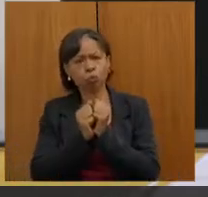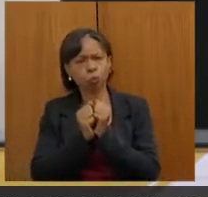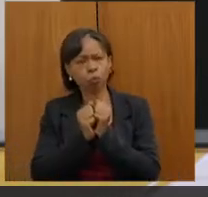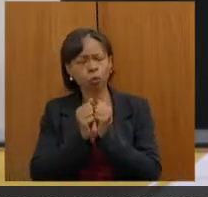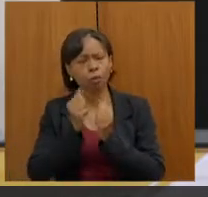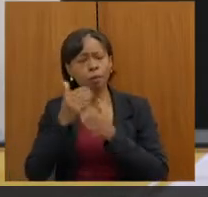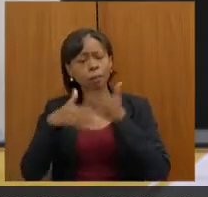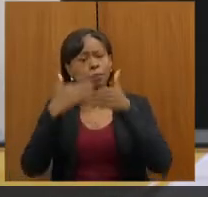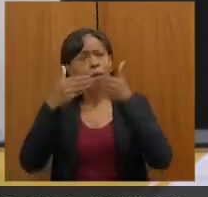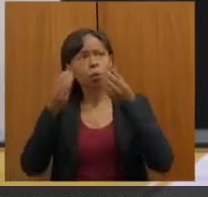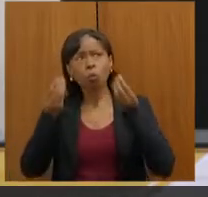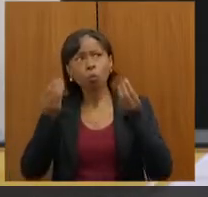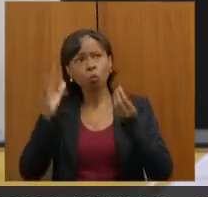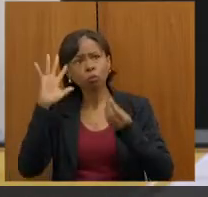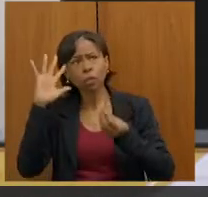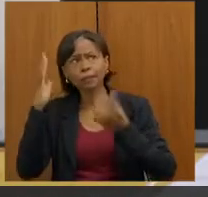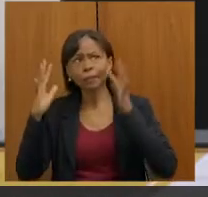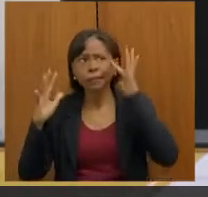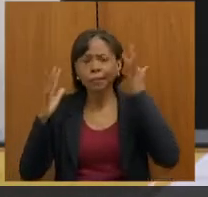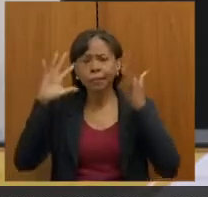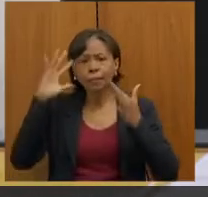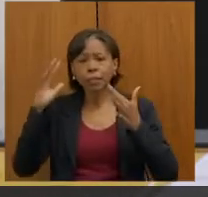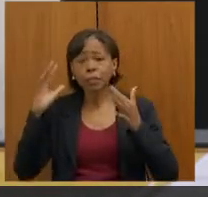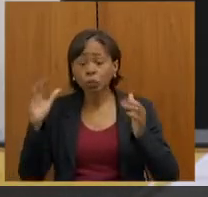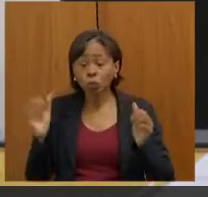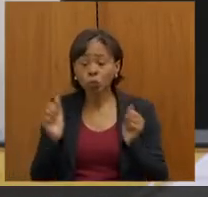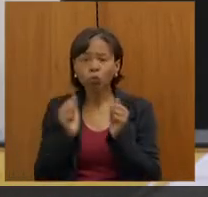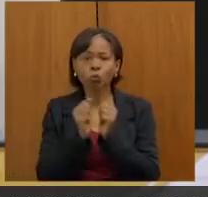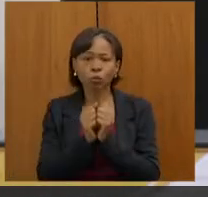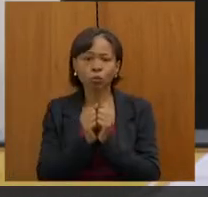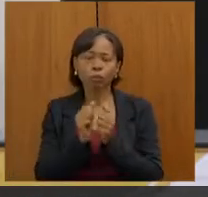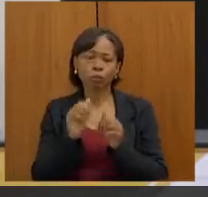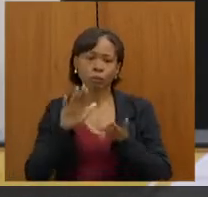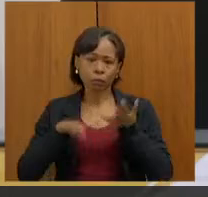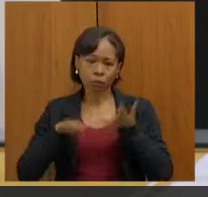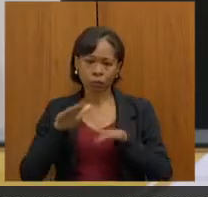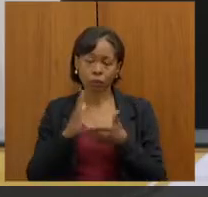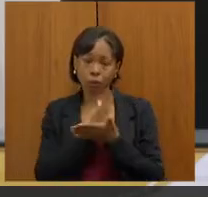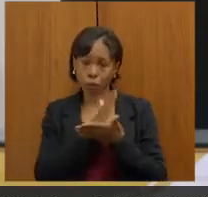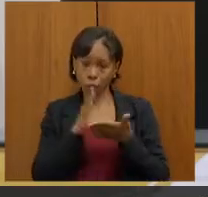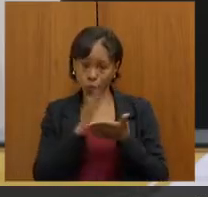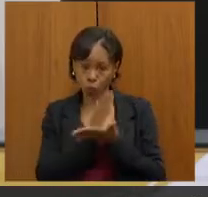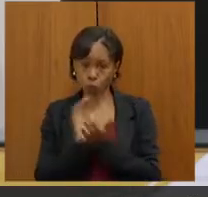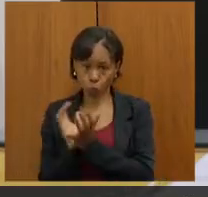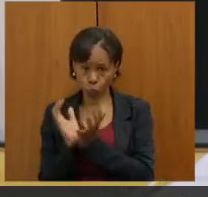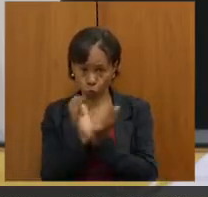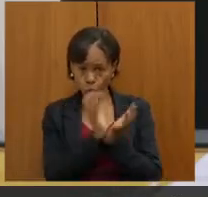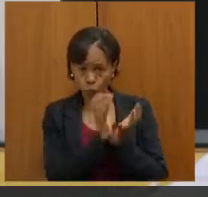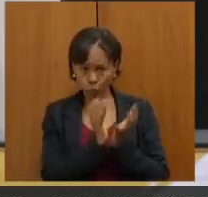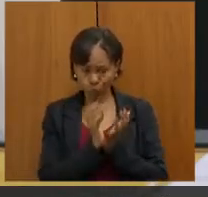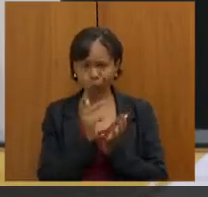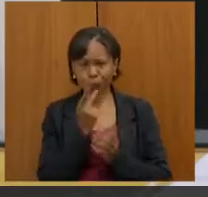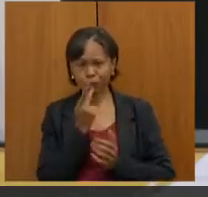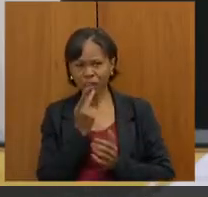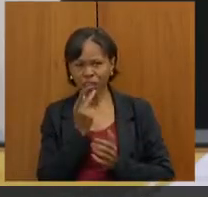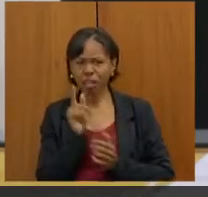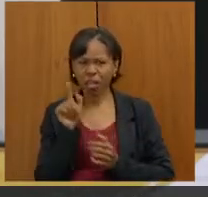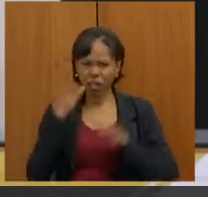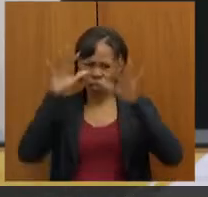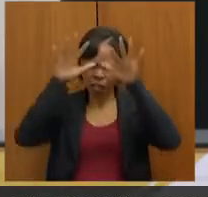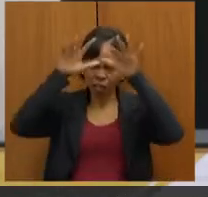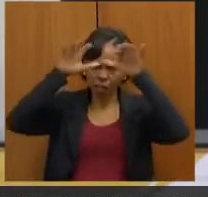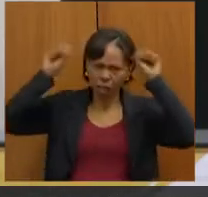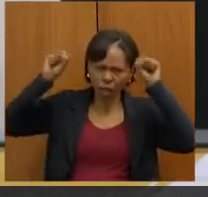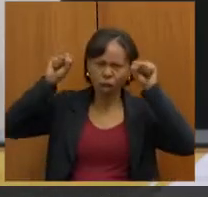alguns grupos relatam é especialmente né quando chega às escutas no tribunal né nos julgamentos